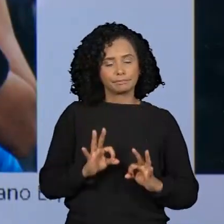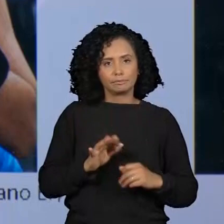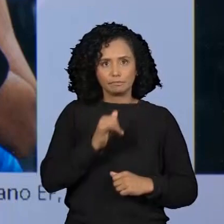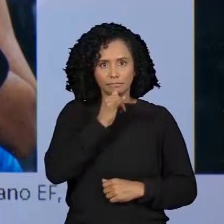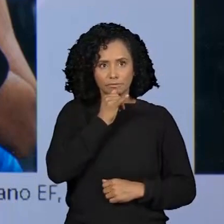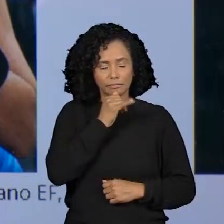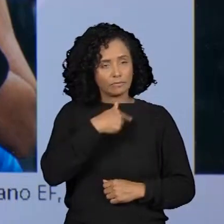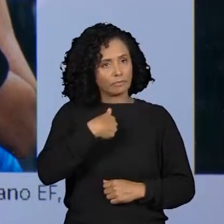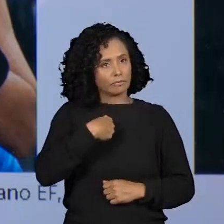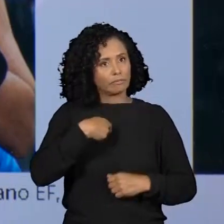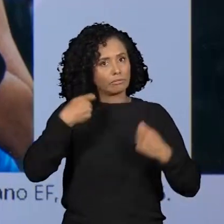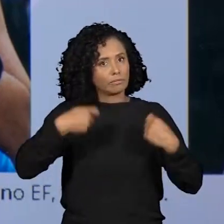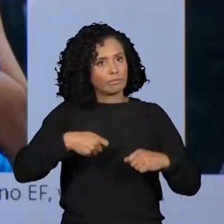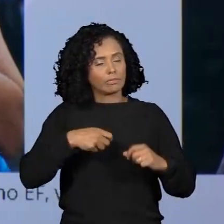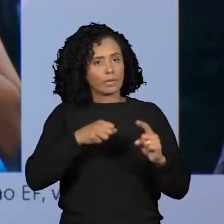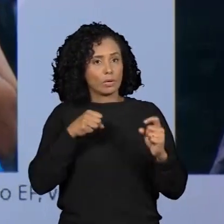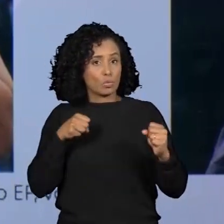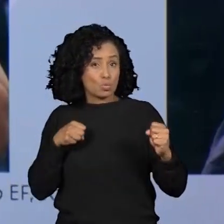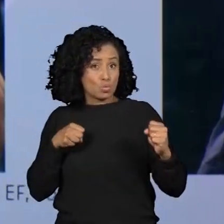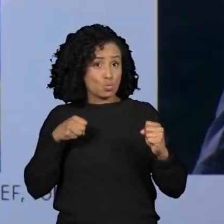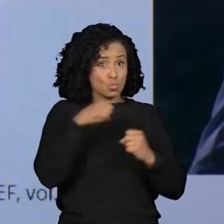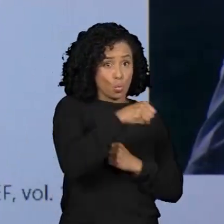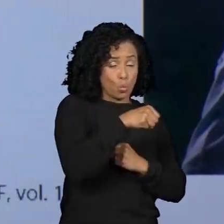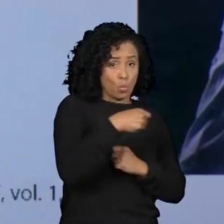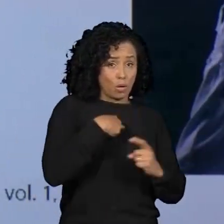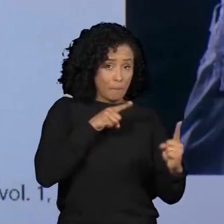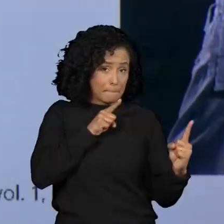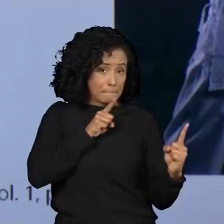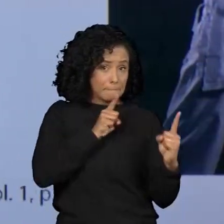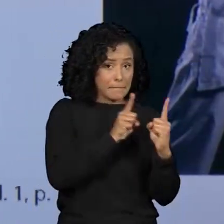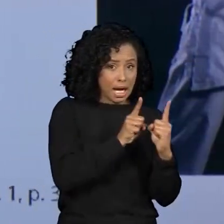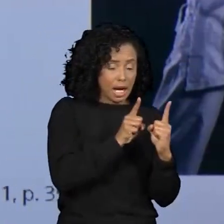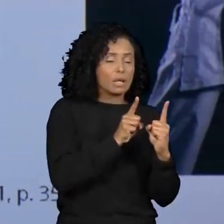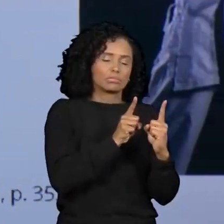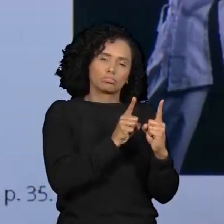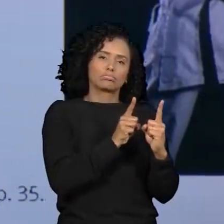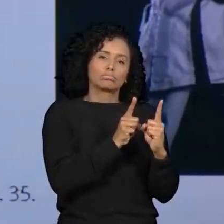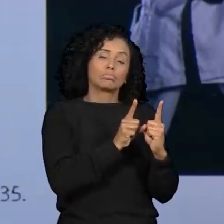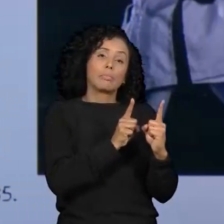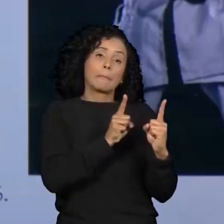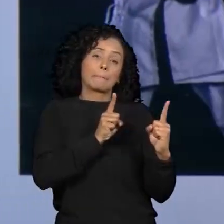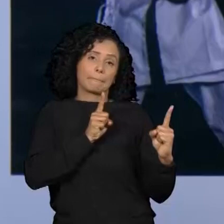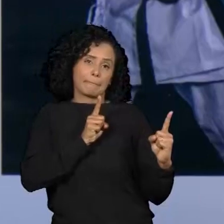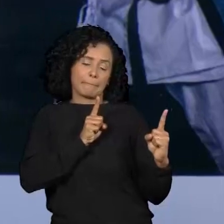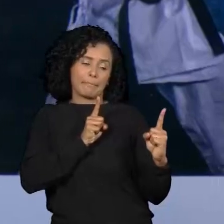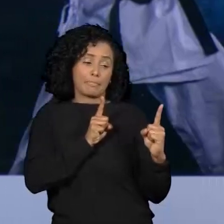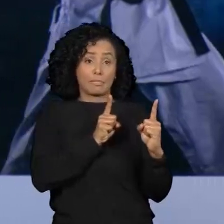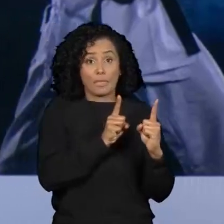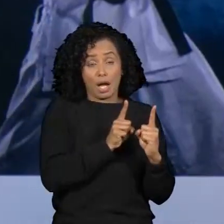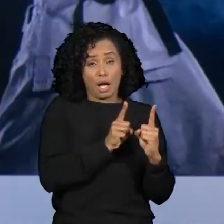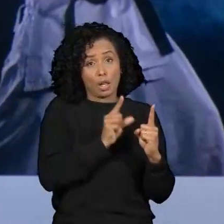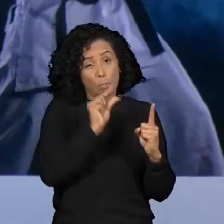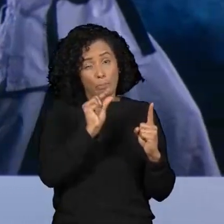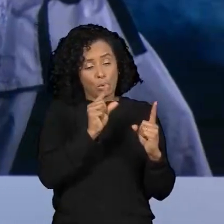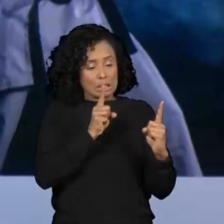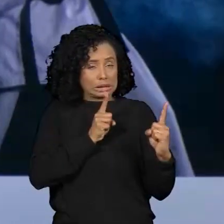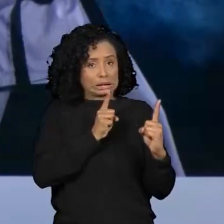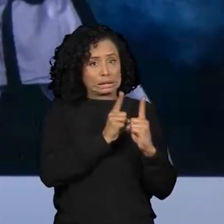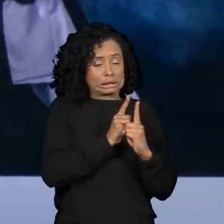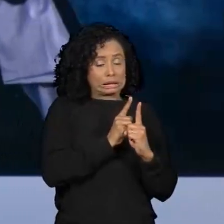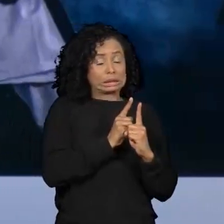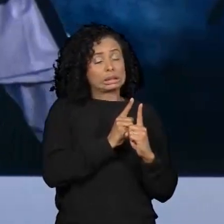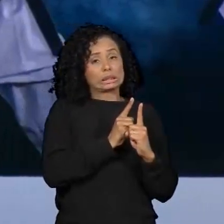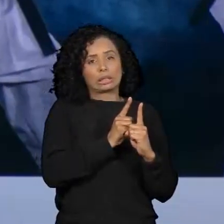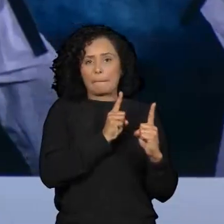um soco na luta. Eu vou me aproximar um pouco? Vou. Mas eu preciso não me aproximar tanto para também